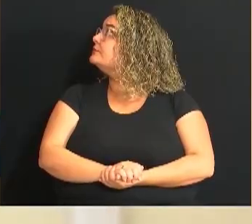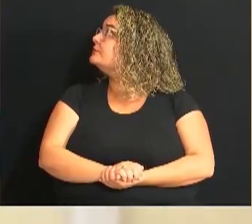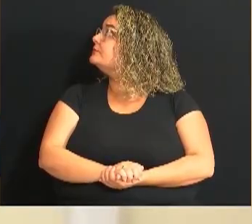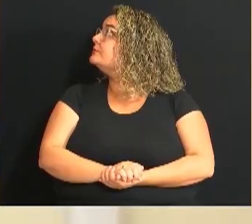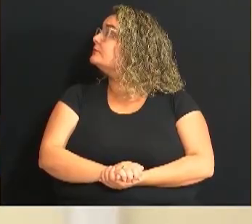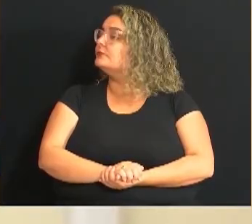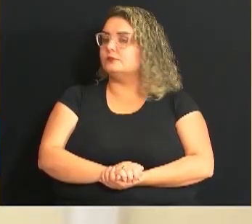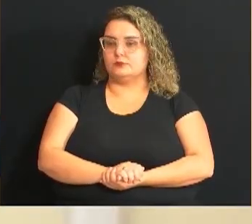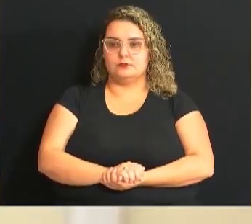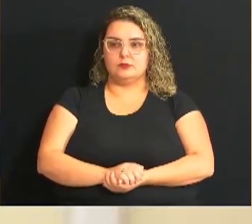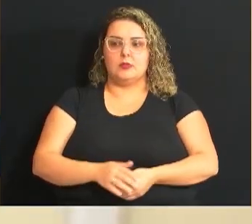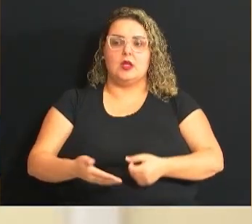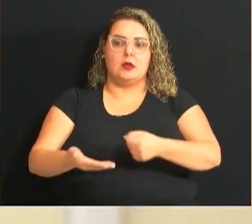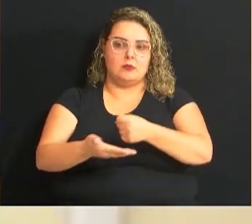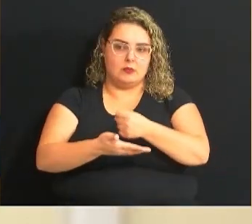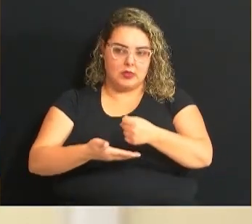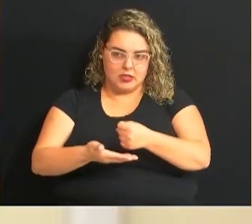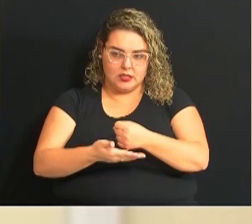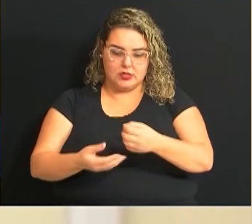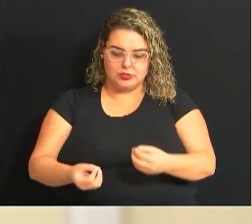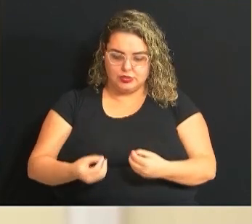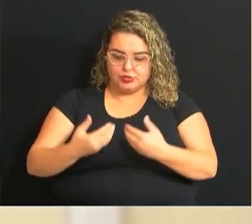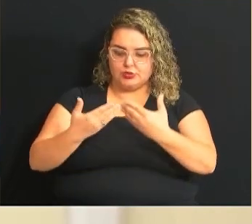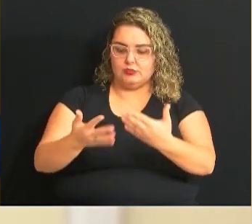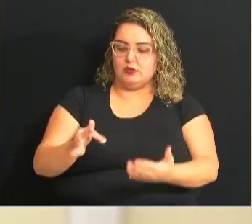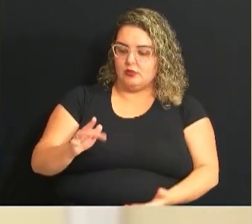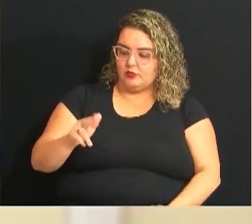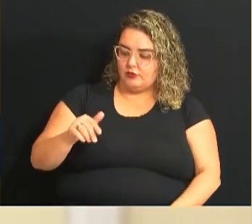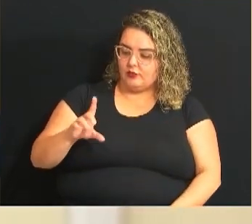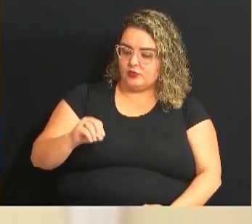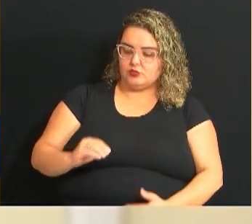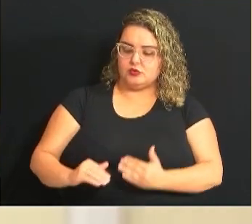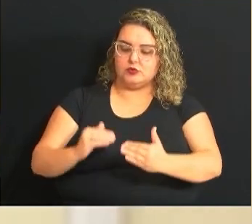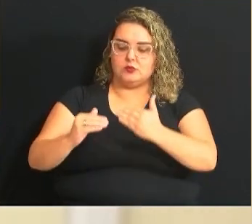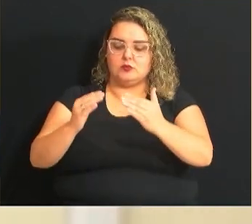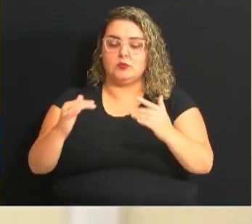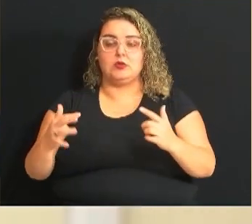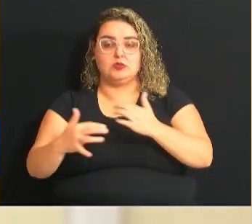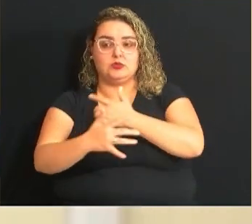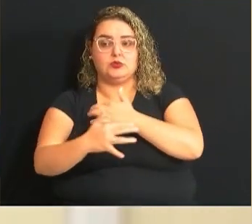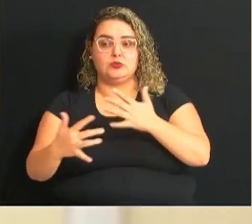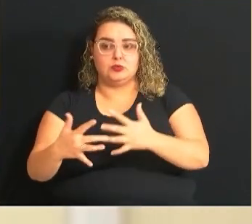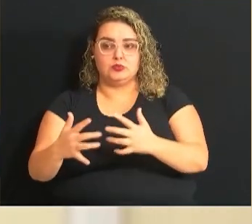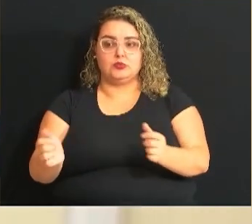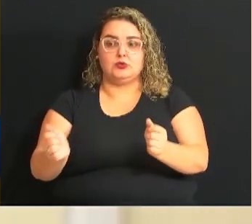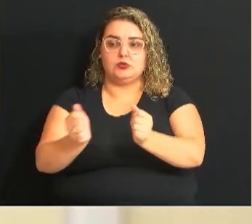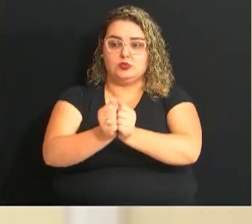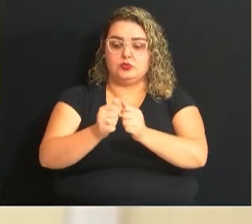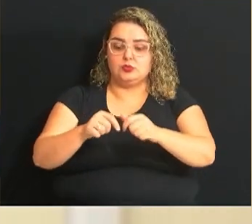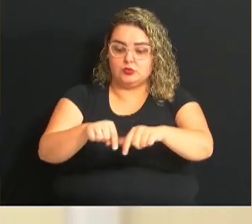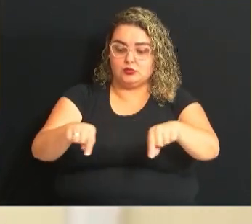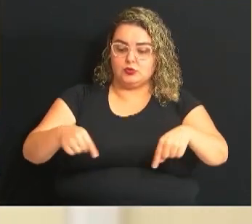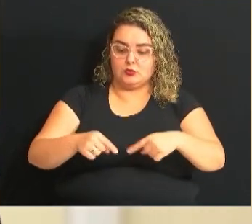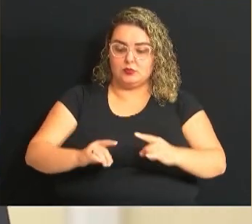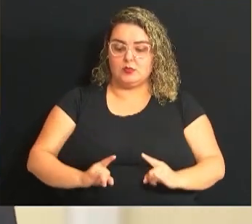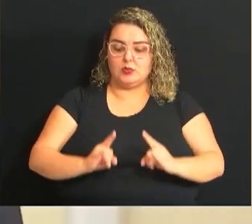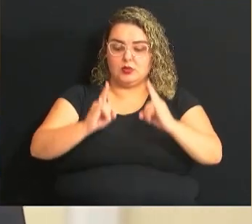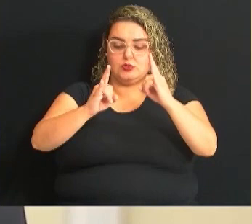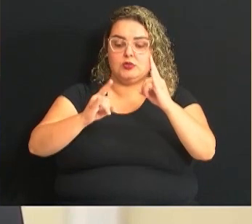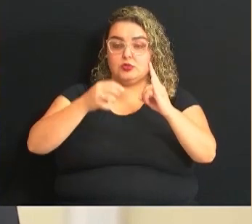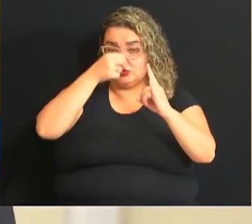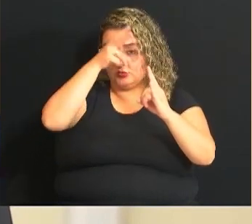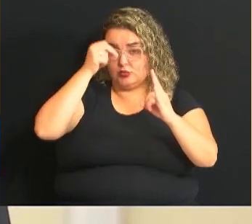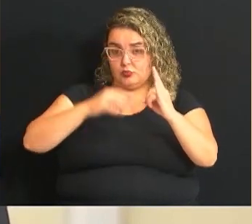Esse basicamente é levar o Fundo de Desenvolvimento Urbano, vinculado ao gabinete do prefeito, para a Secretaria